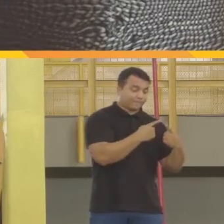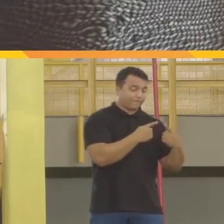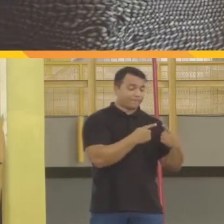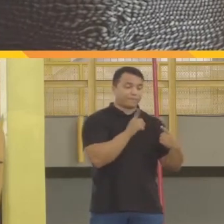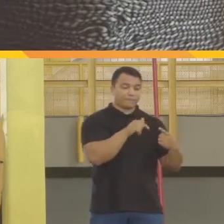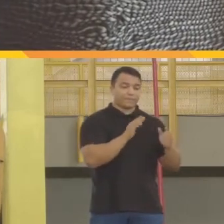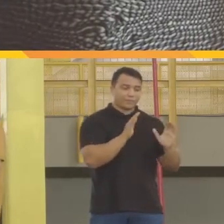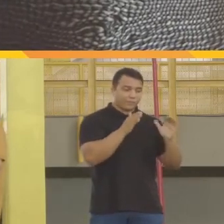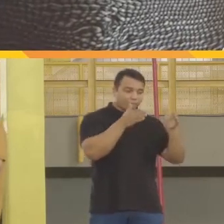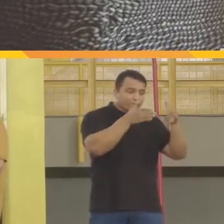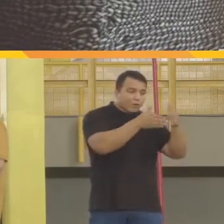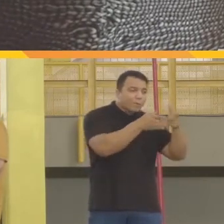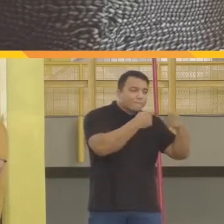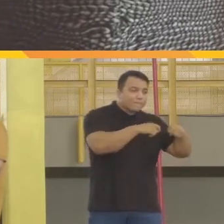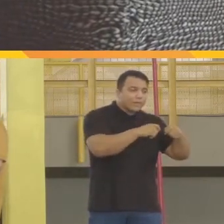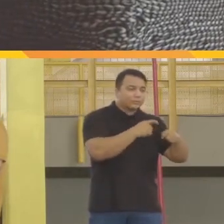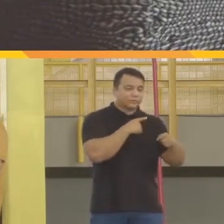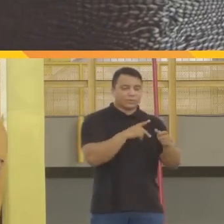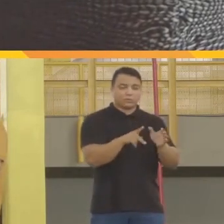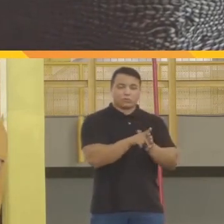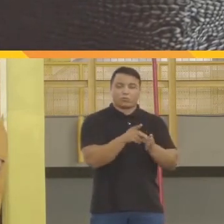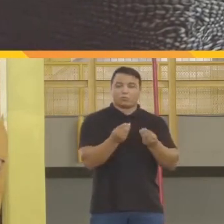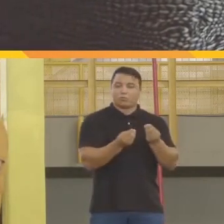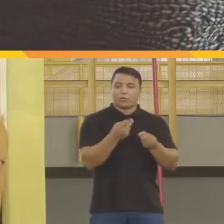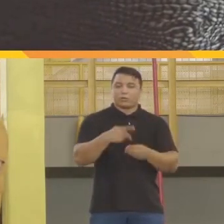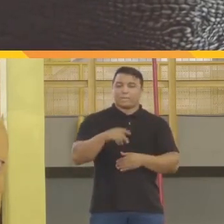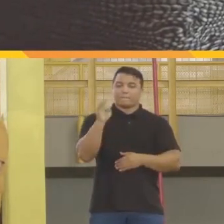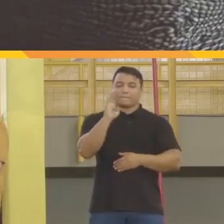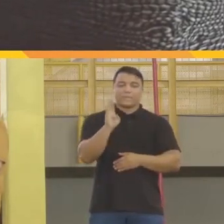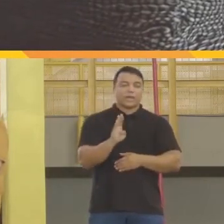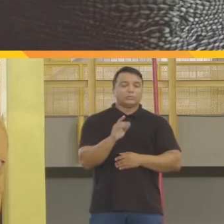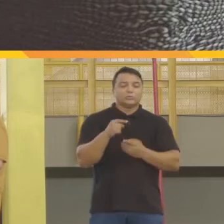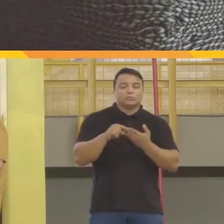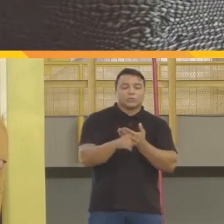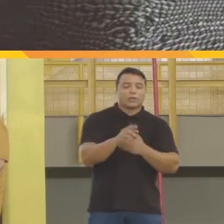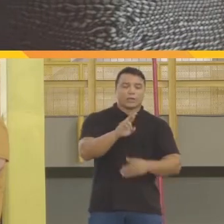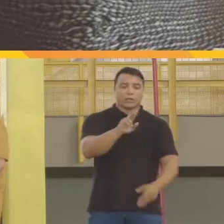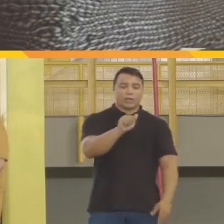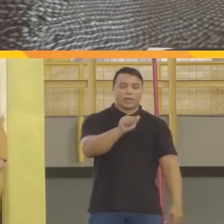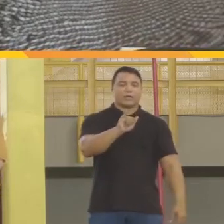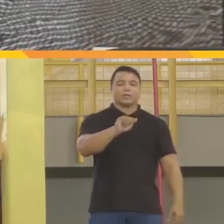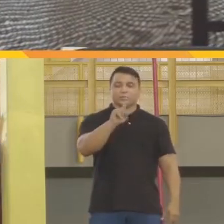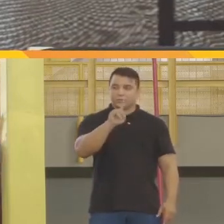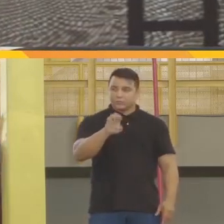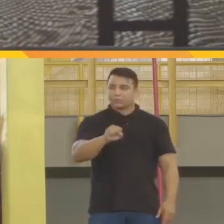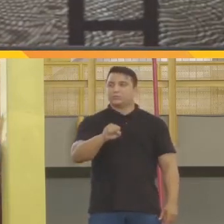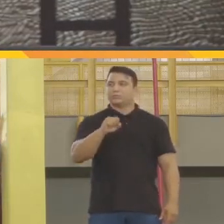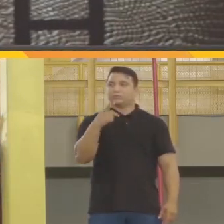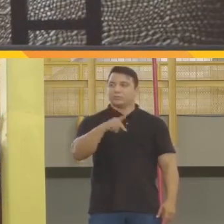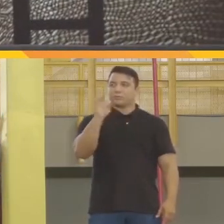fundamental irmos às raízes do Brasil. Alguém aqui já leu Raízes do Brasil?